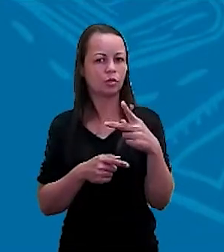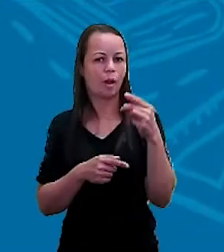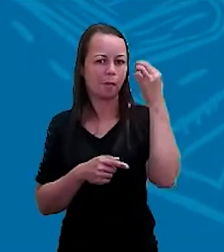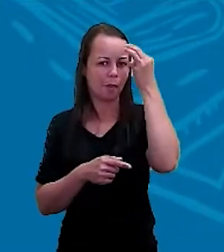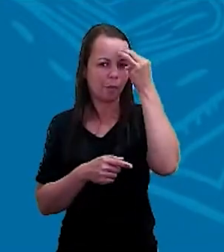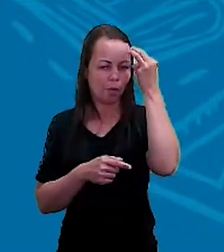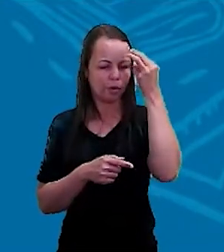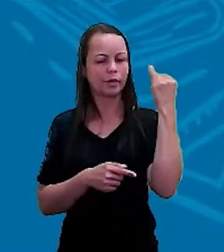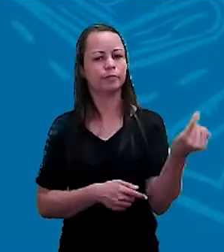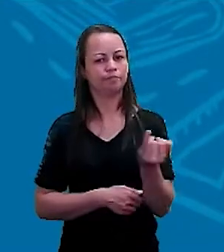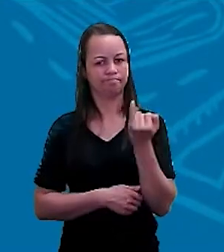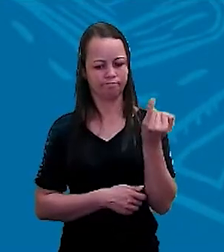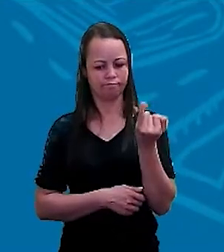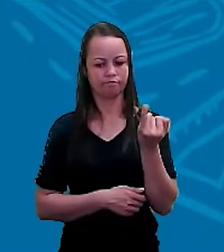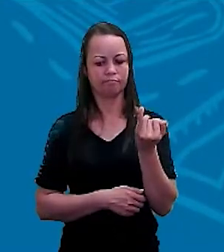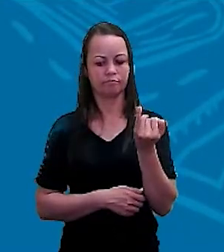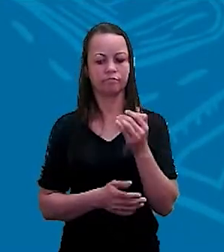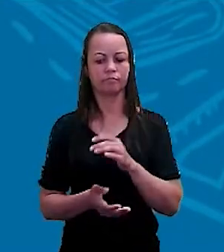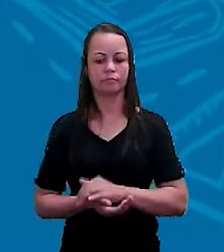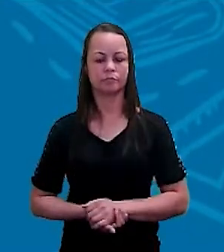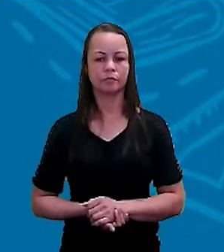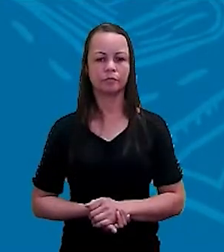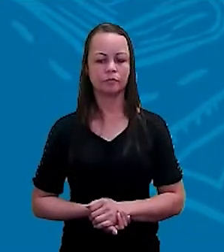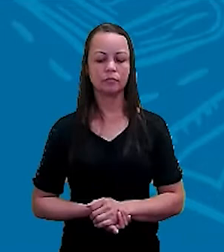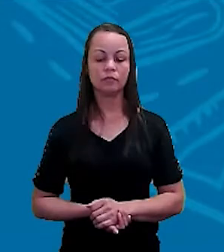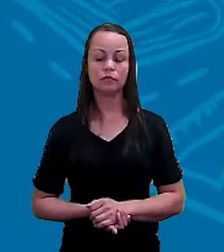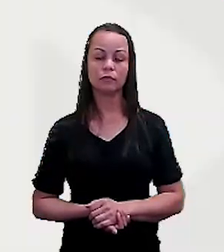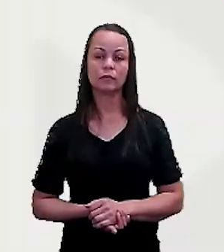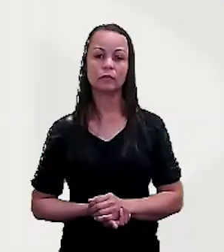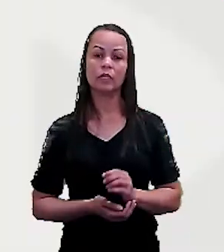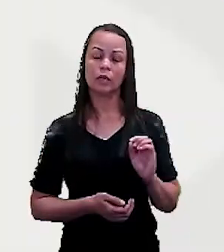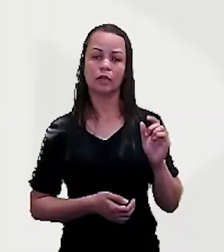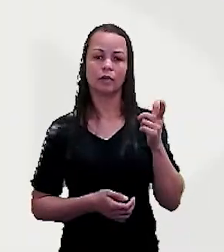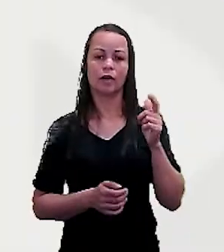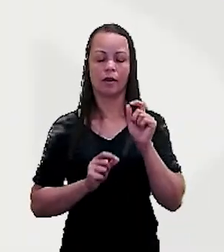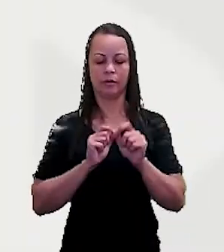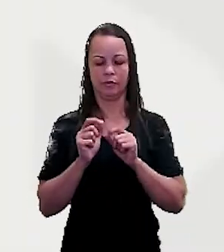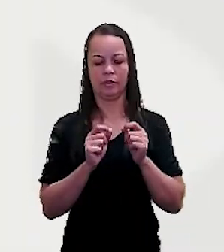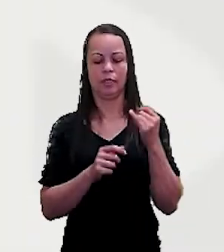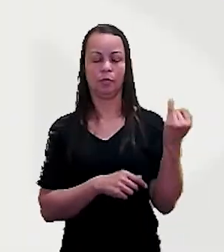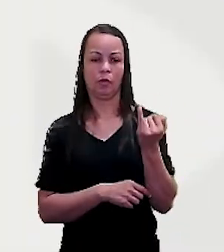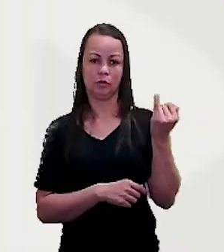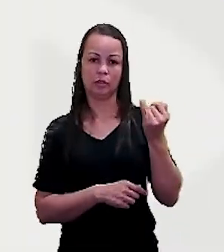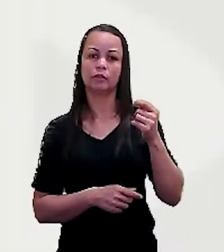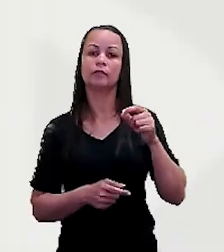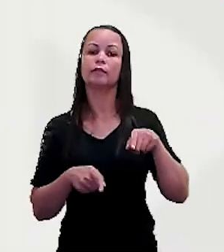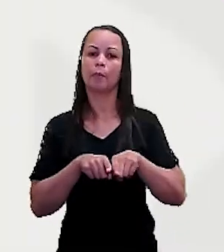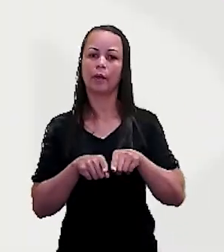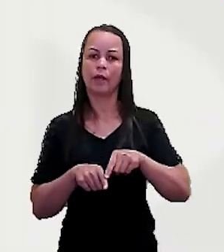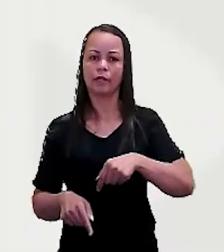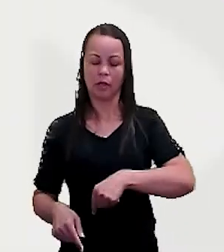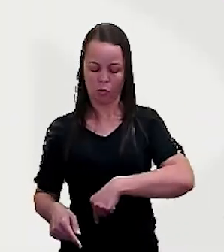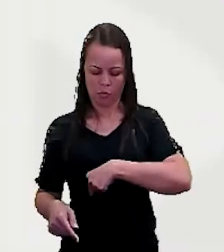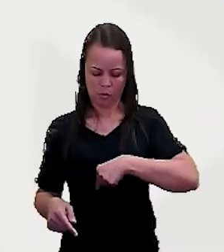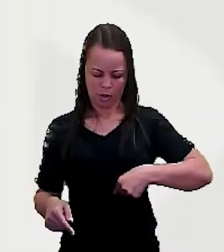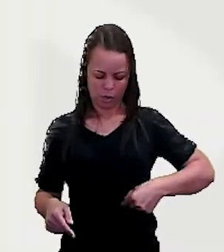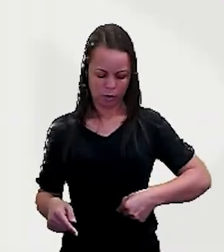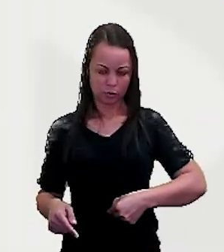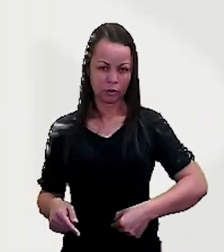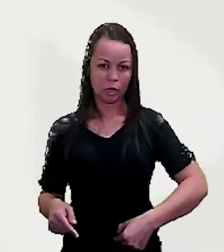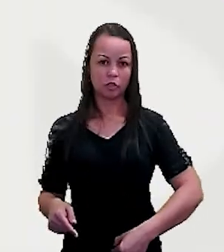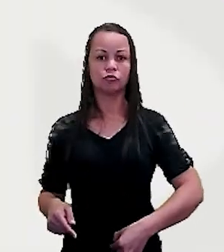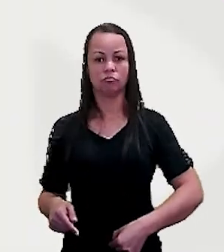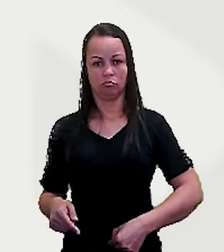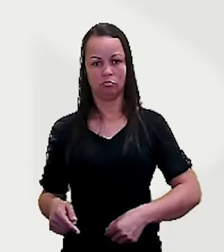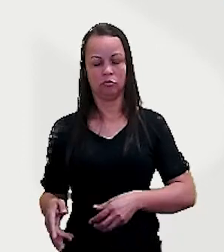porque é importante, tá? E claro, uma outra estrutura importantíssima é o intestino grosso, que a gente pode dividir